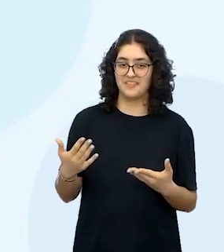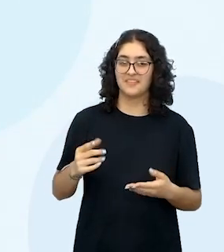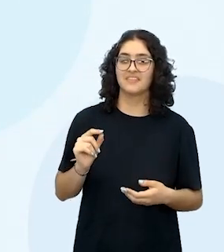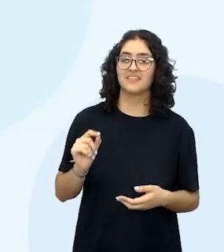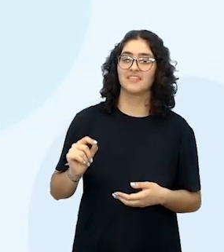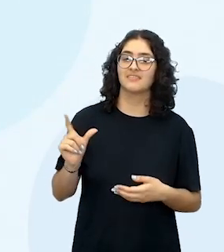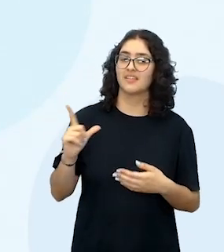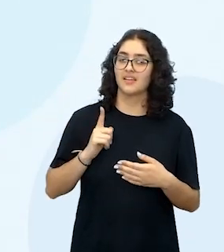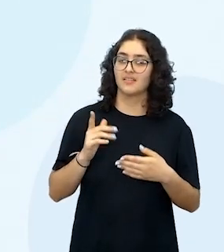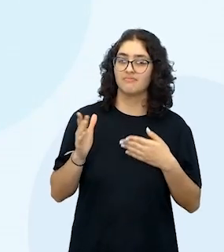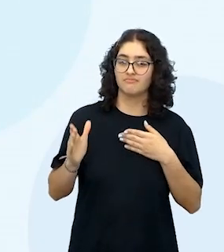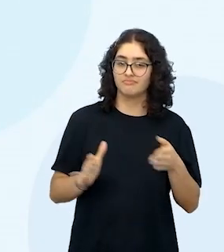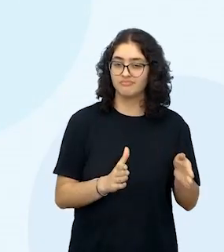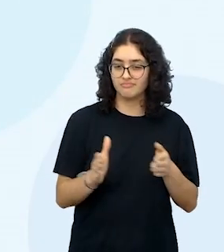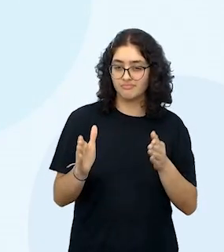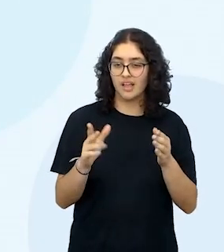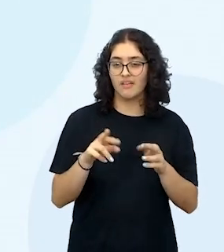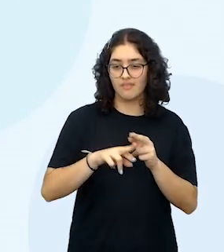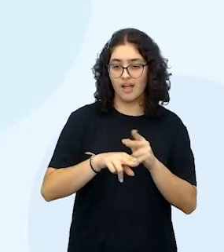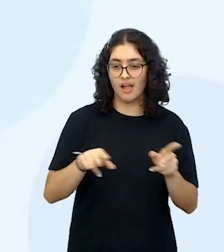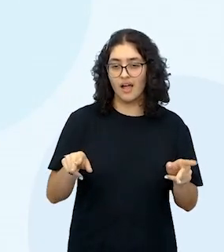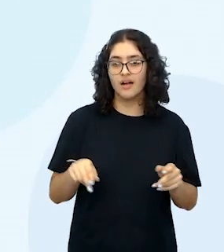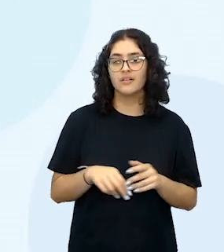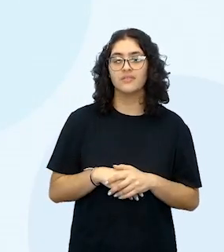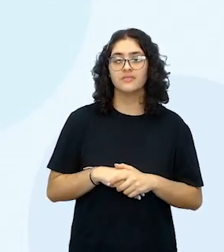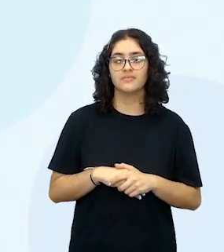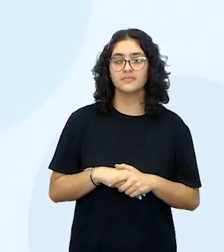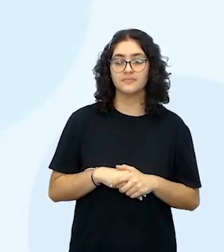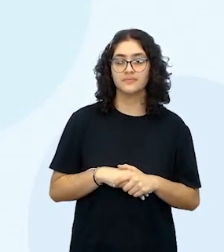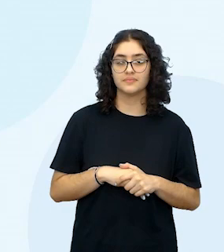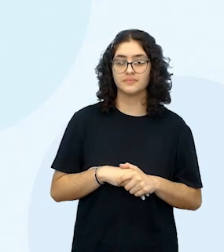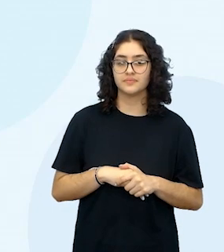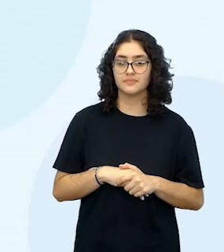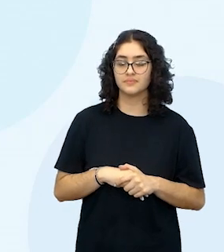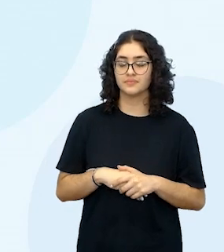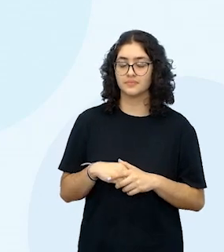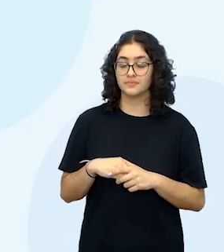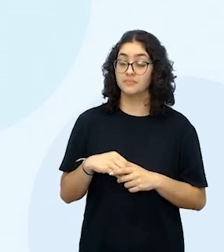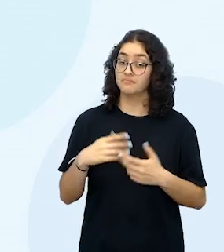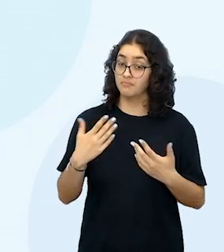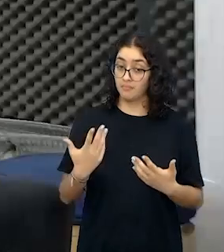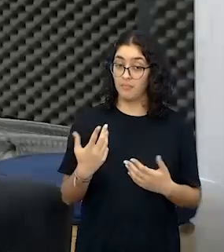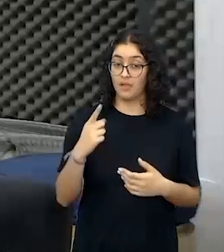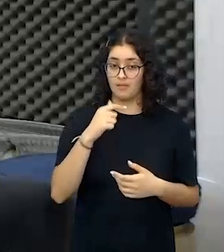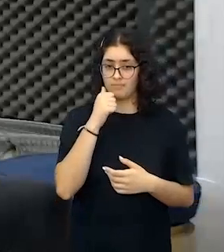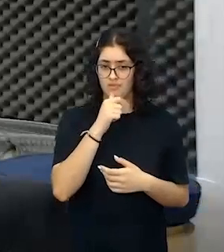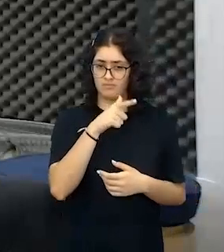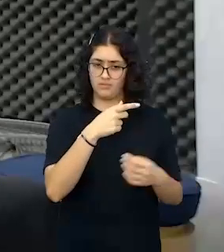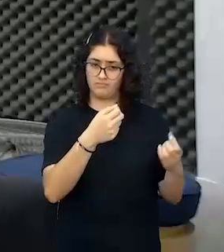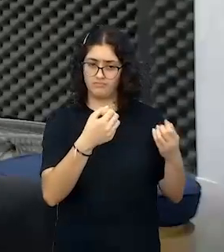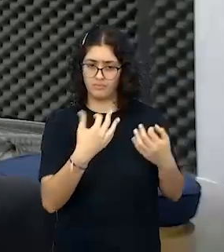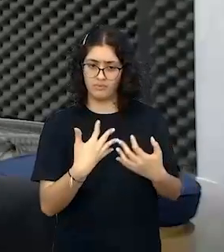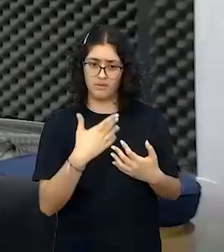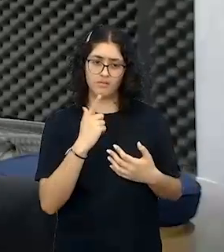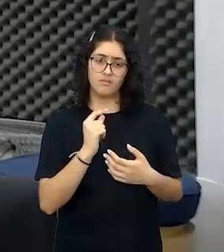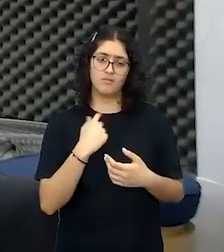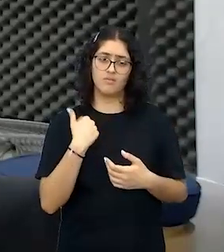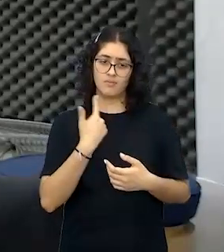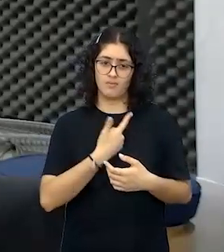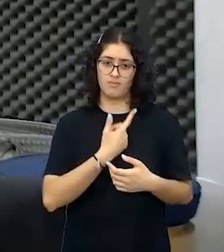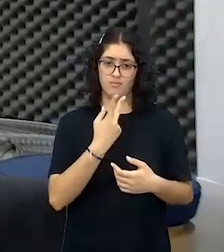que o programa já fez? No entanto, puxando aí o gancho que a Mariana acabou de colocar, nós trabalhamos